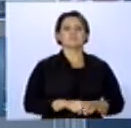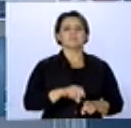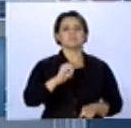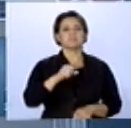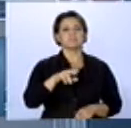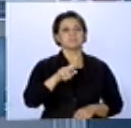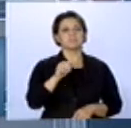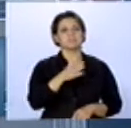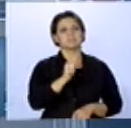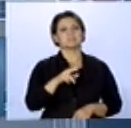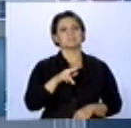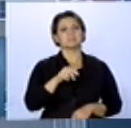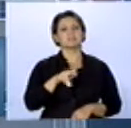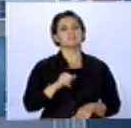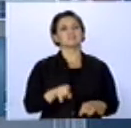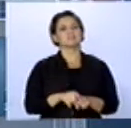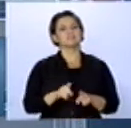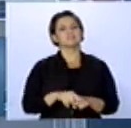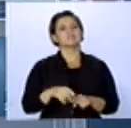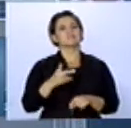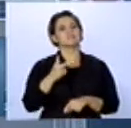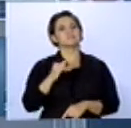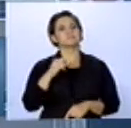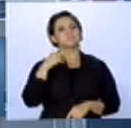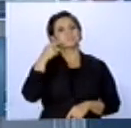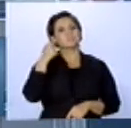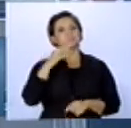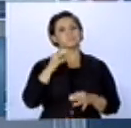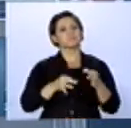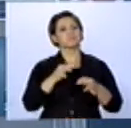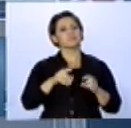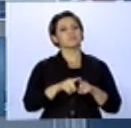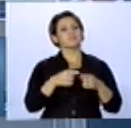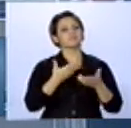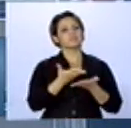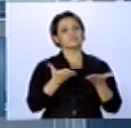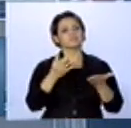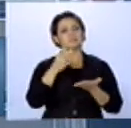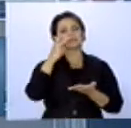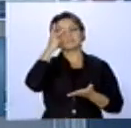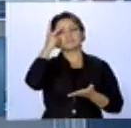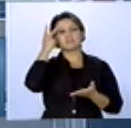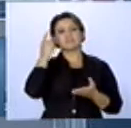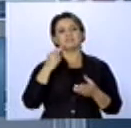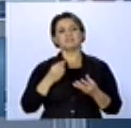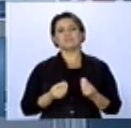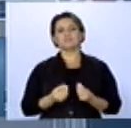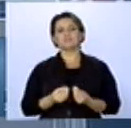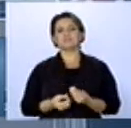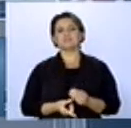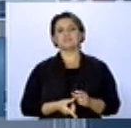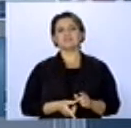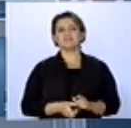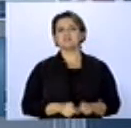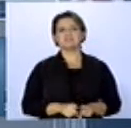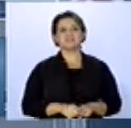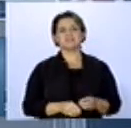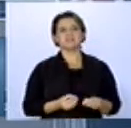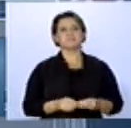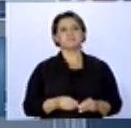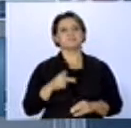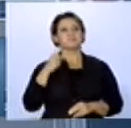que errou sobre procuradora Geral da República senhores juristas cientistas políticos membros da classe